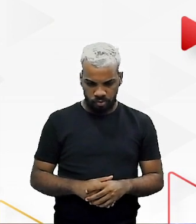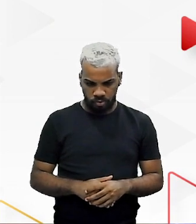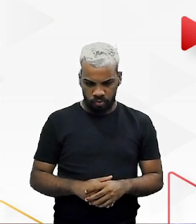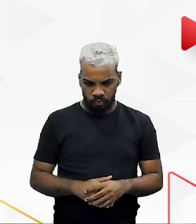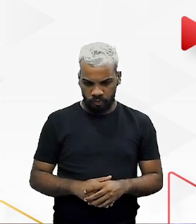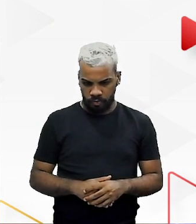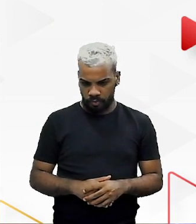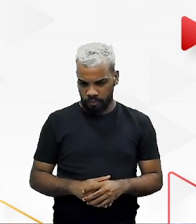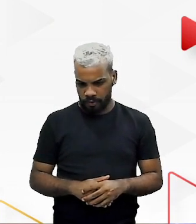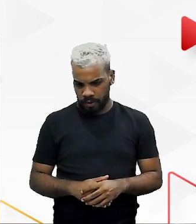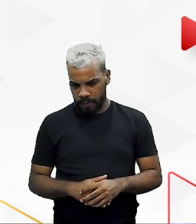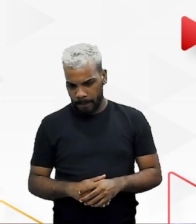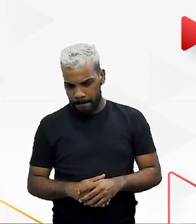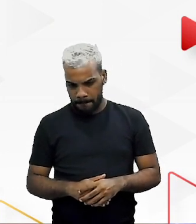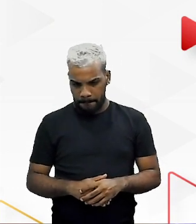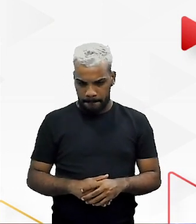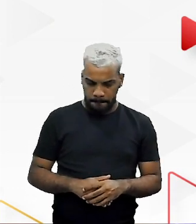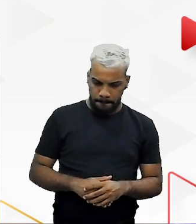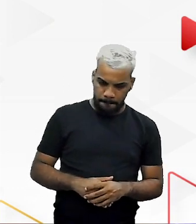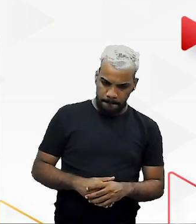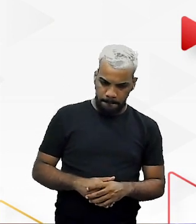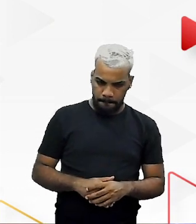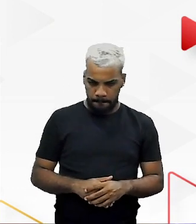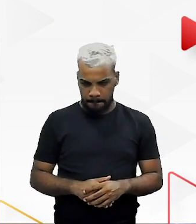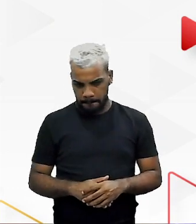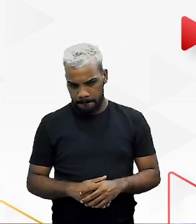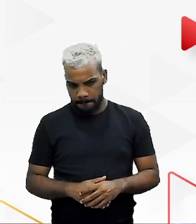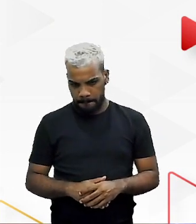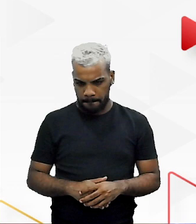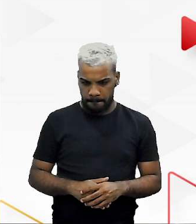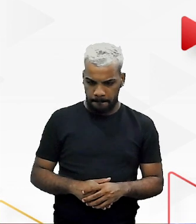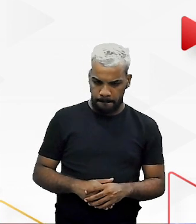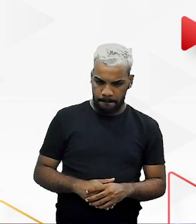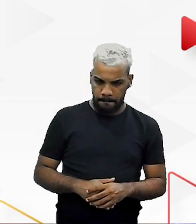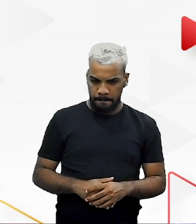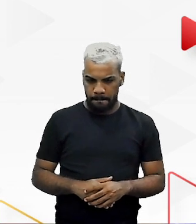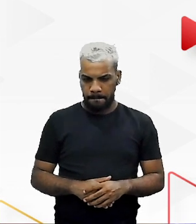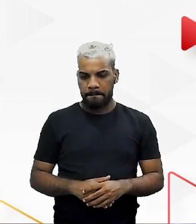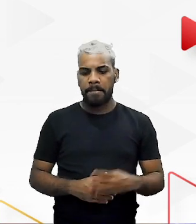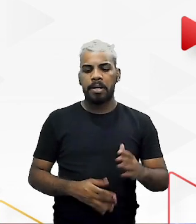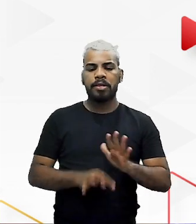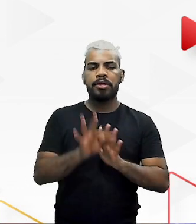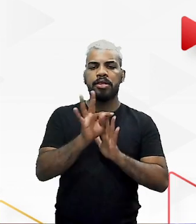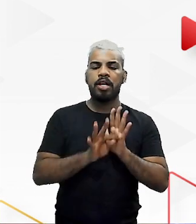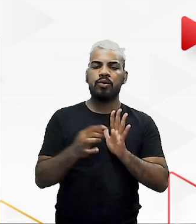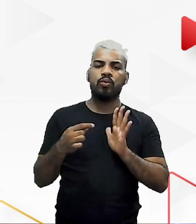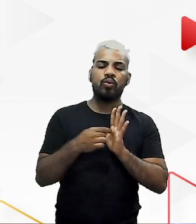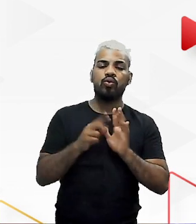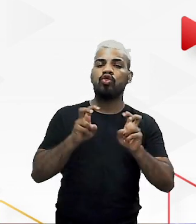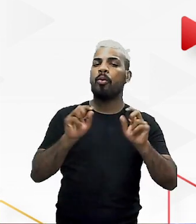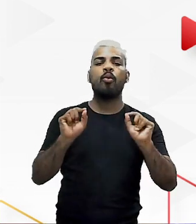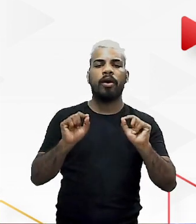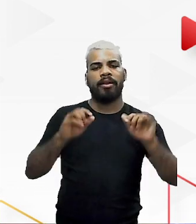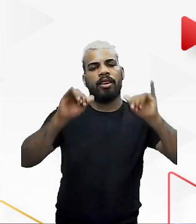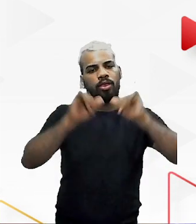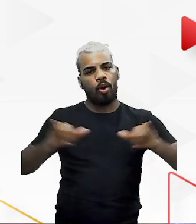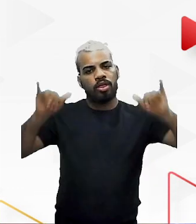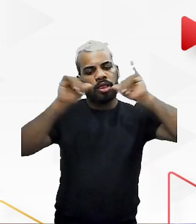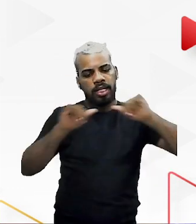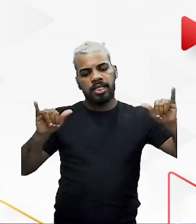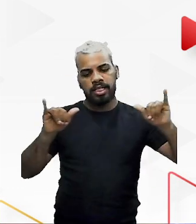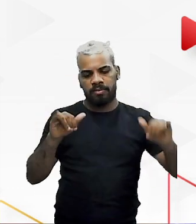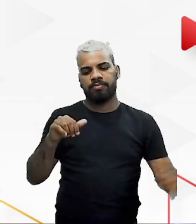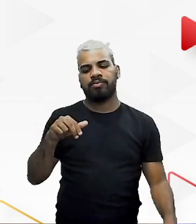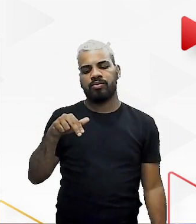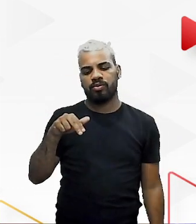Textual Genre News. Então, o gênero textual aí é notícia. Então, alguns cuidados que devemos ter